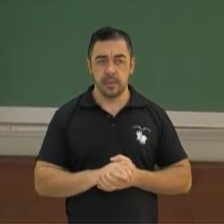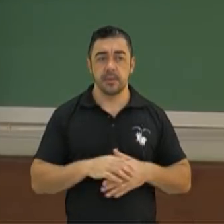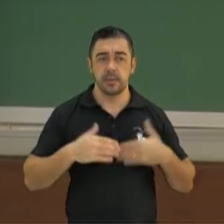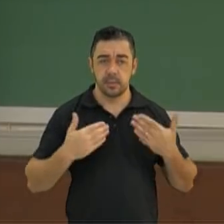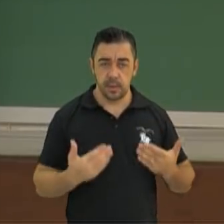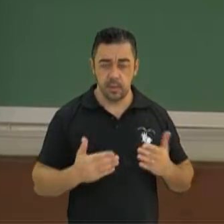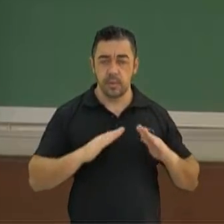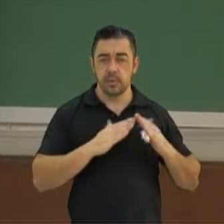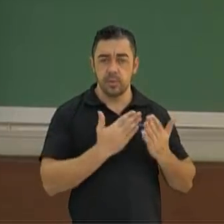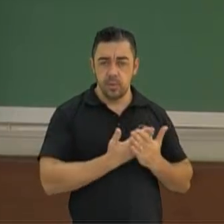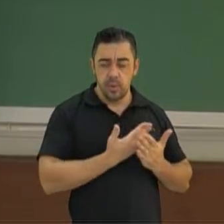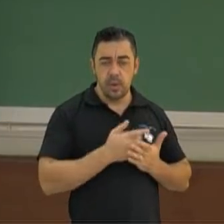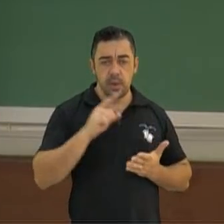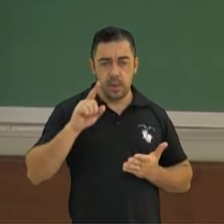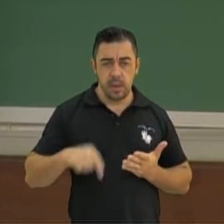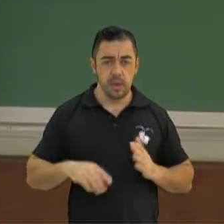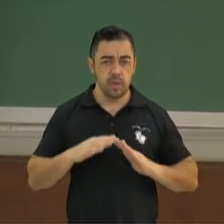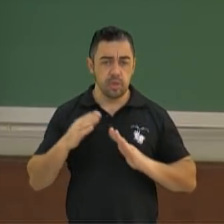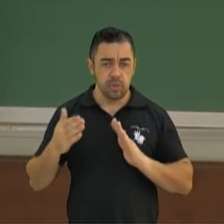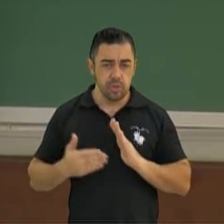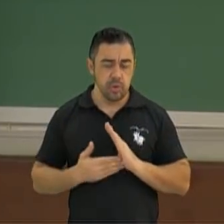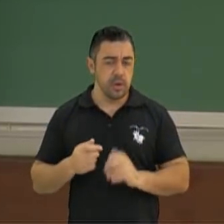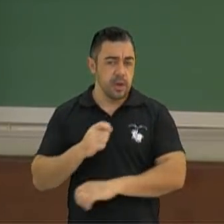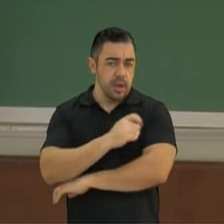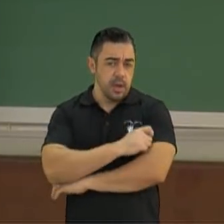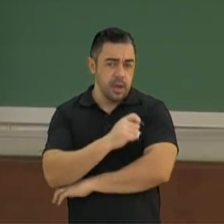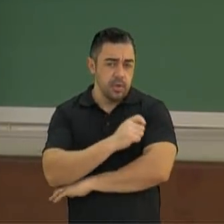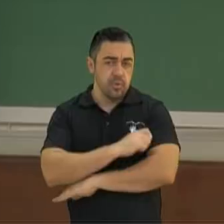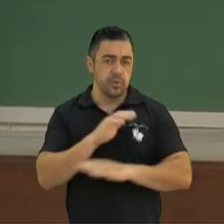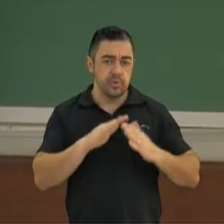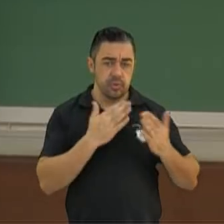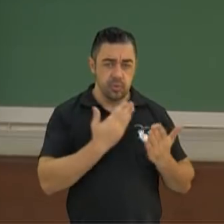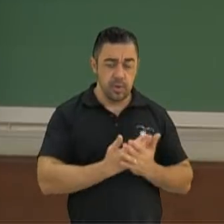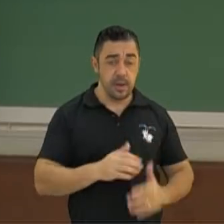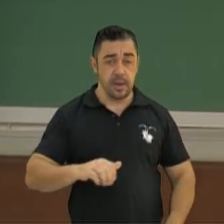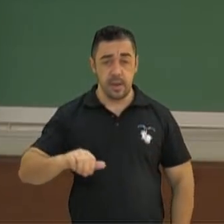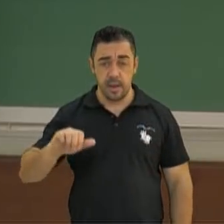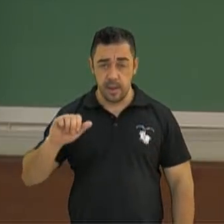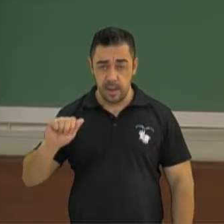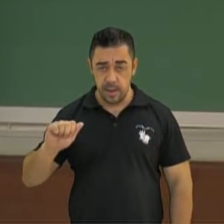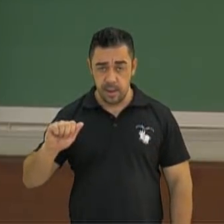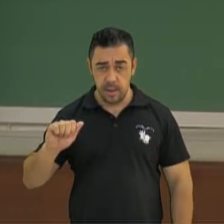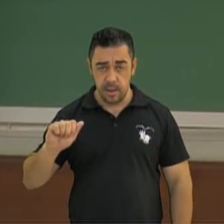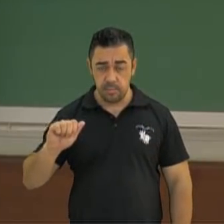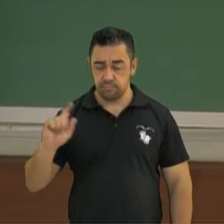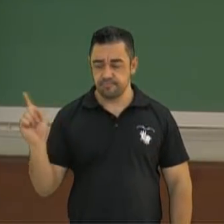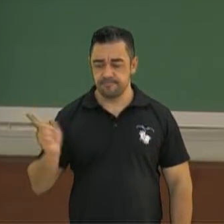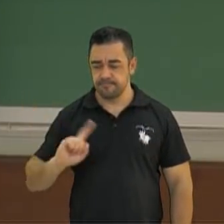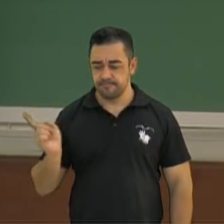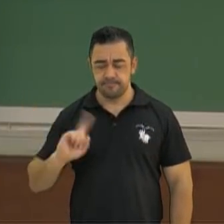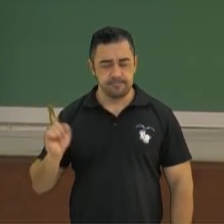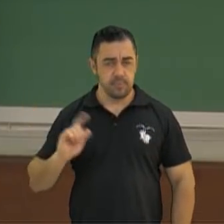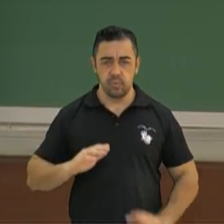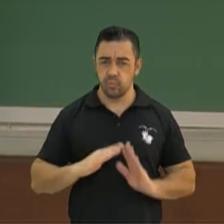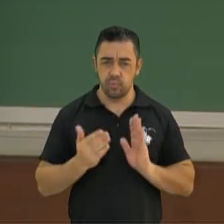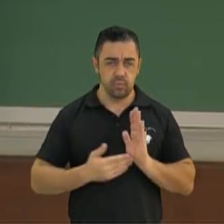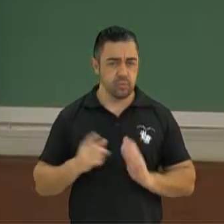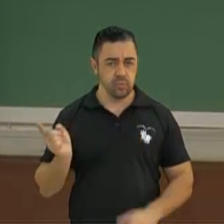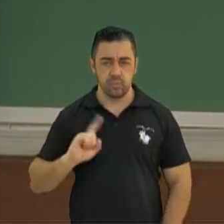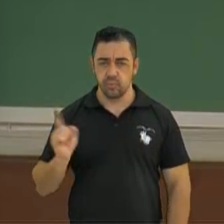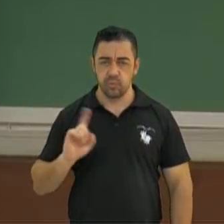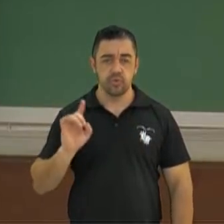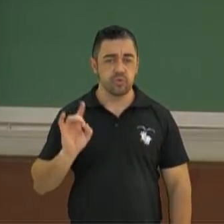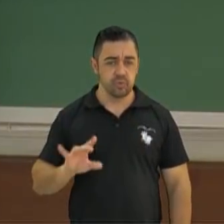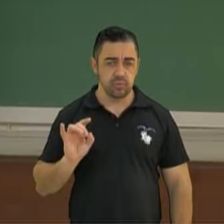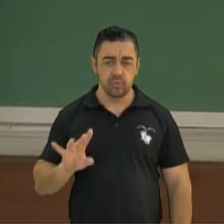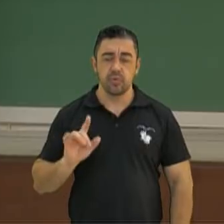população são todos os alunos do colégio estadual A. Não todos, né?